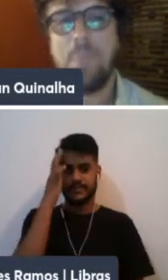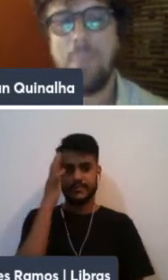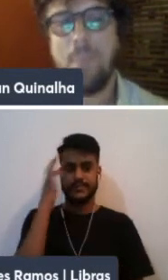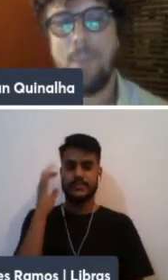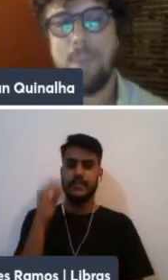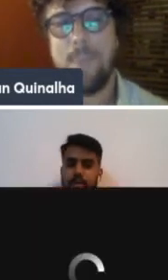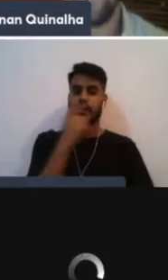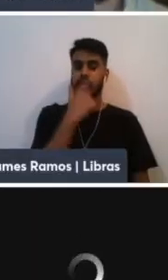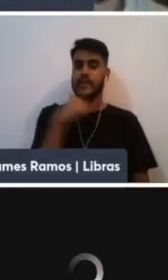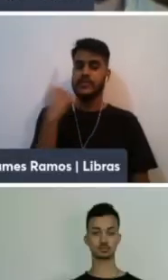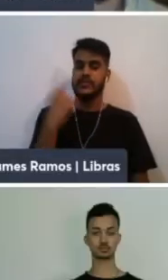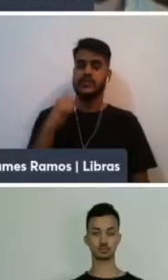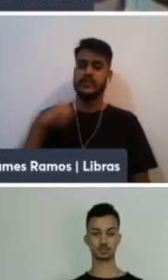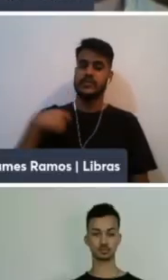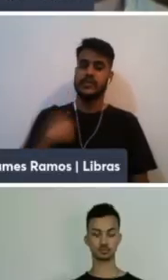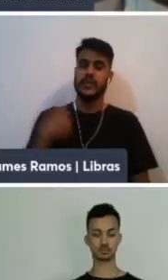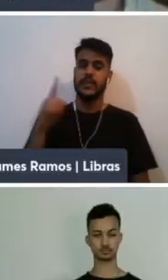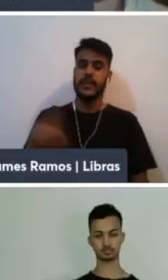nós éramos